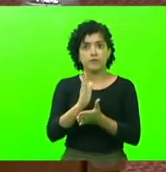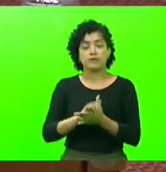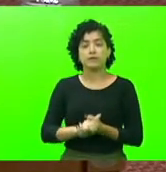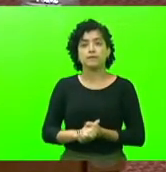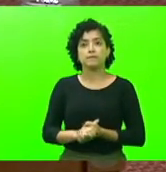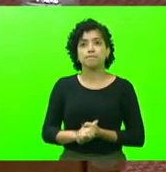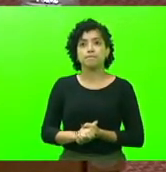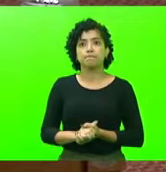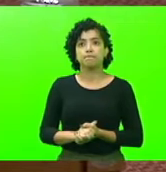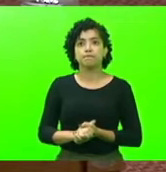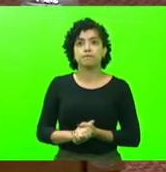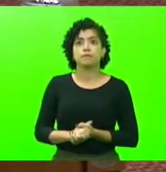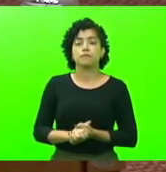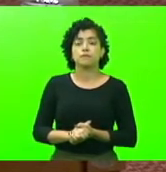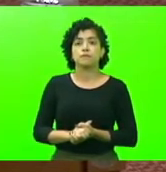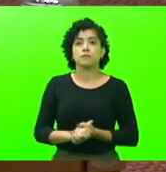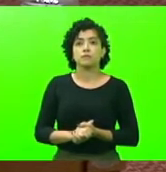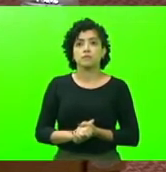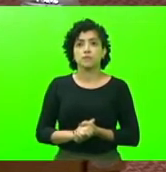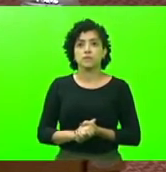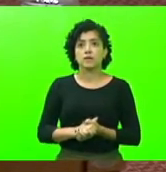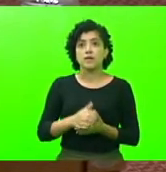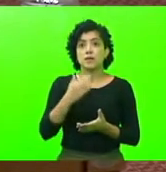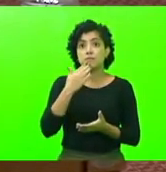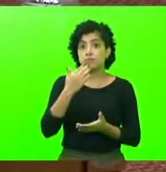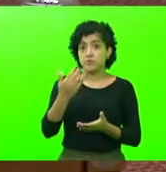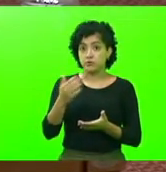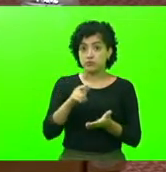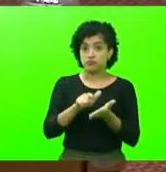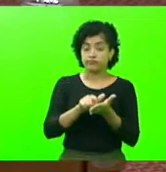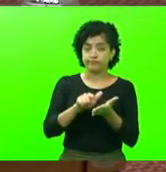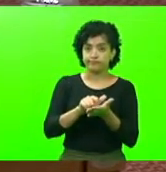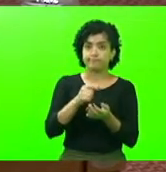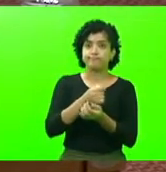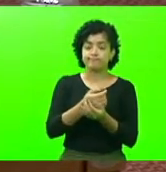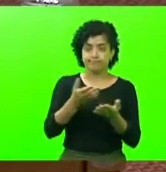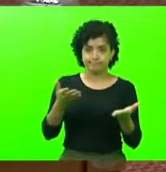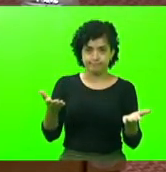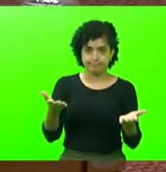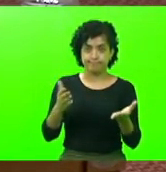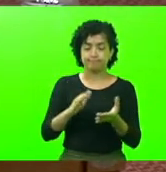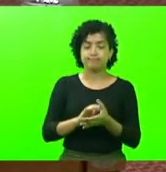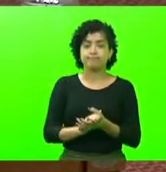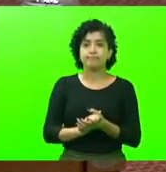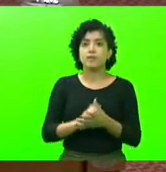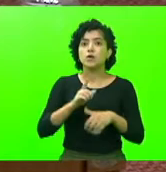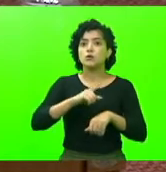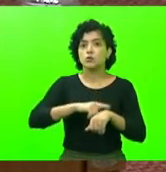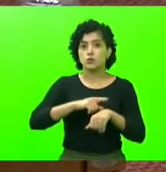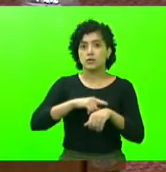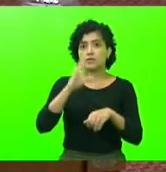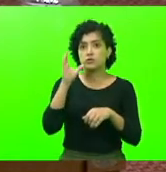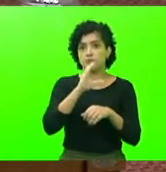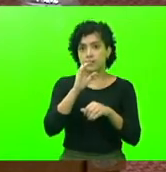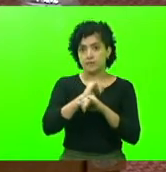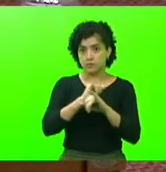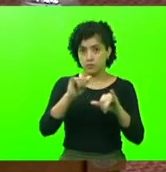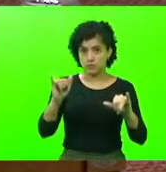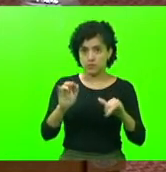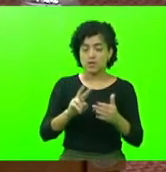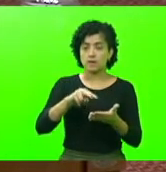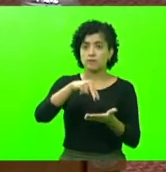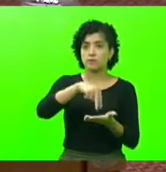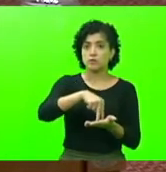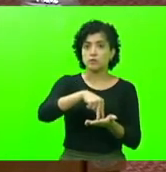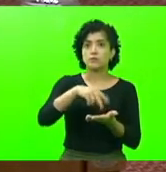aprovada. Expediente, o senhor presidente solicitou que se procedesse à distribuição. Breves comunicações. Fizeram uso da